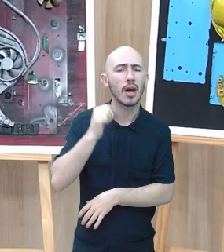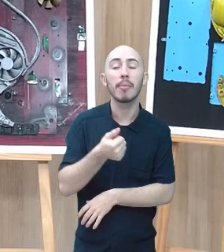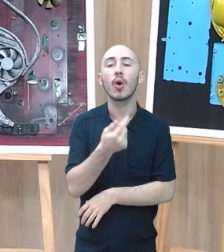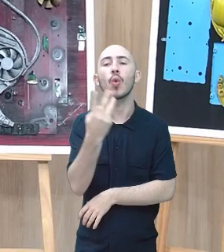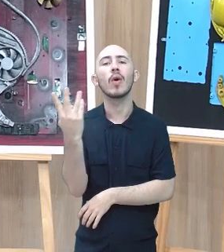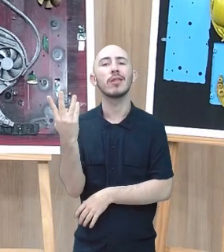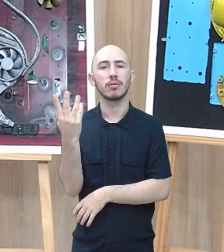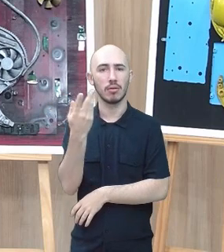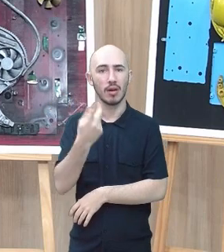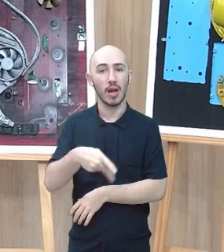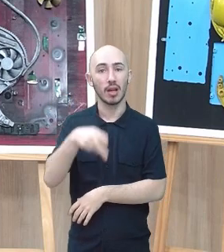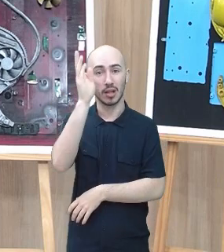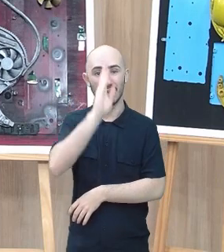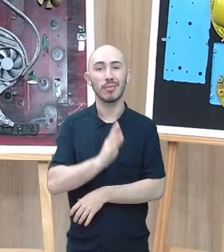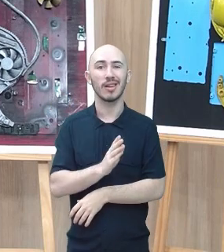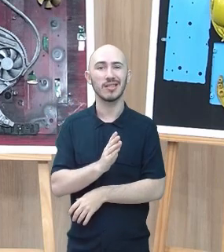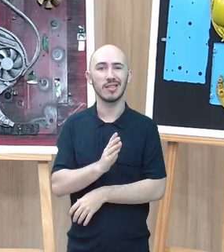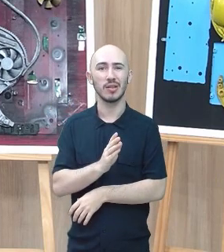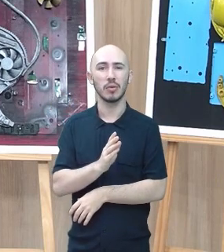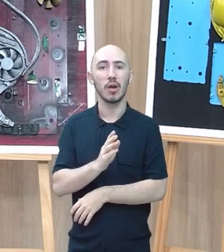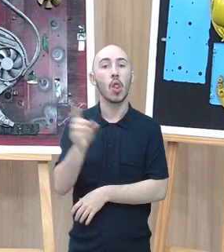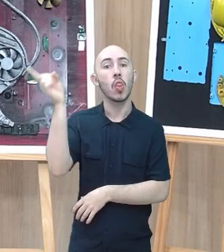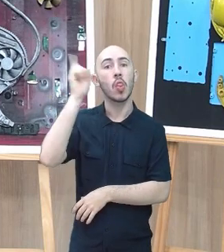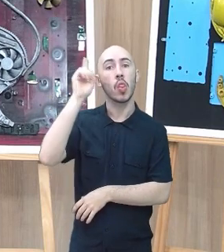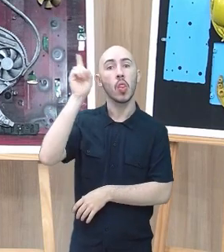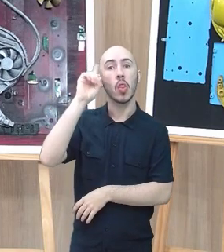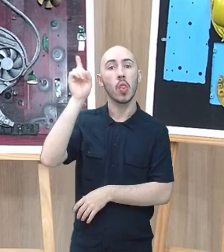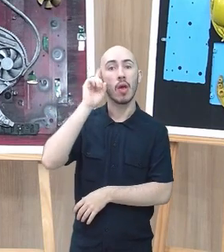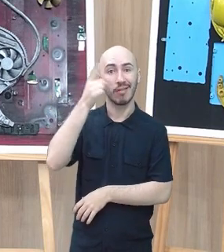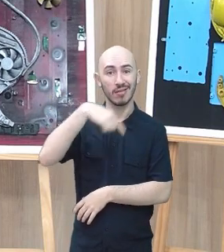quanto no Brasil a gente produz por dia